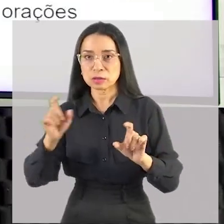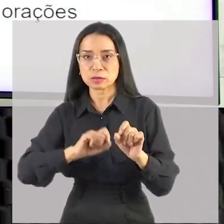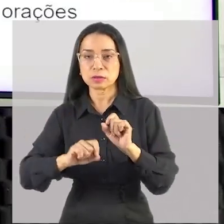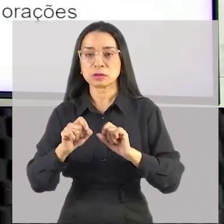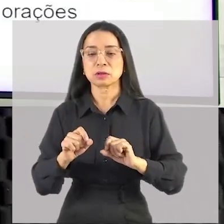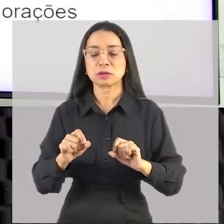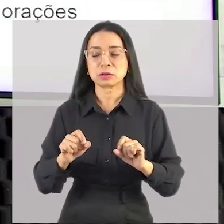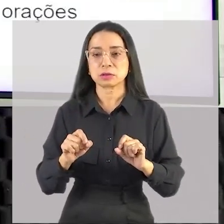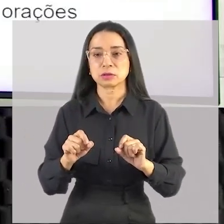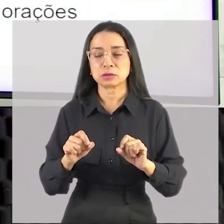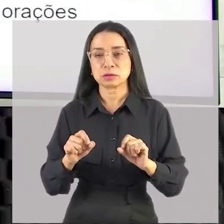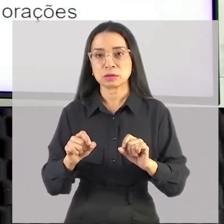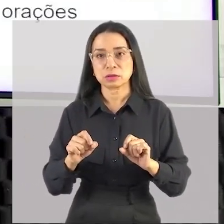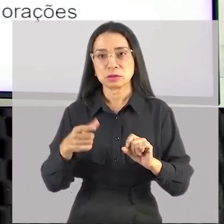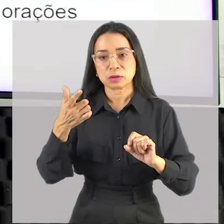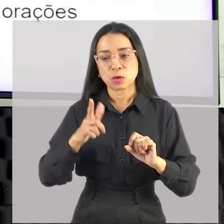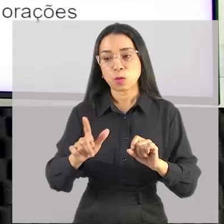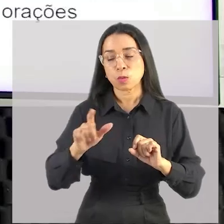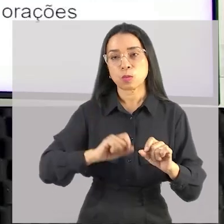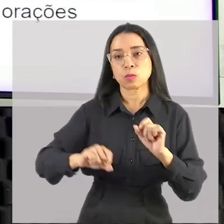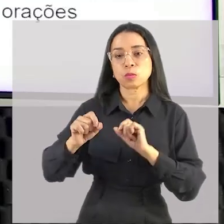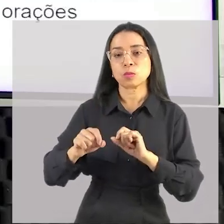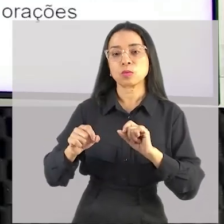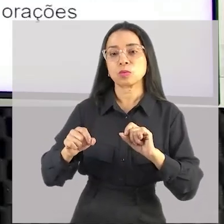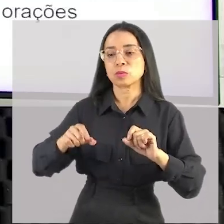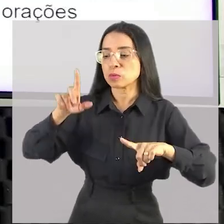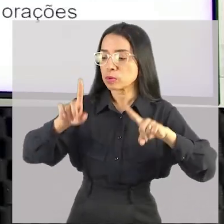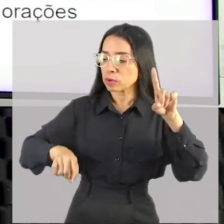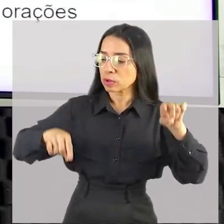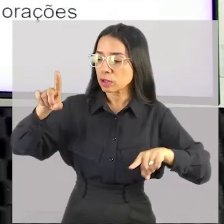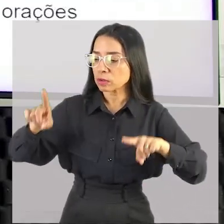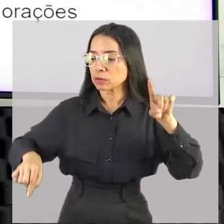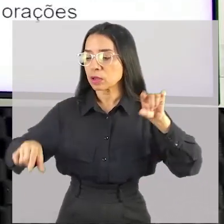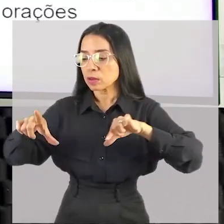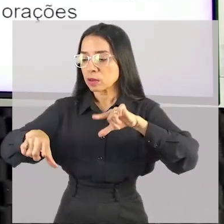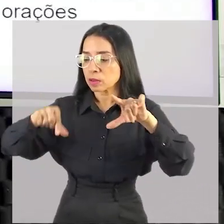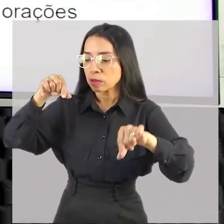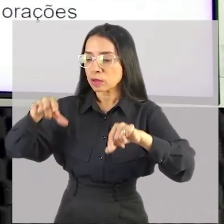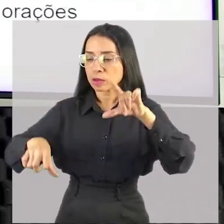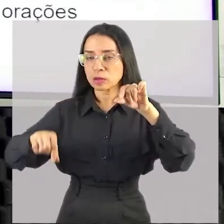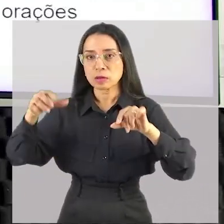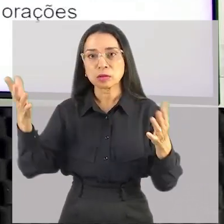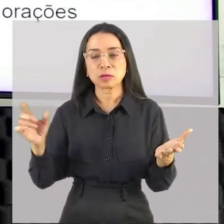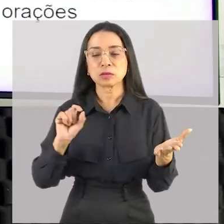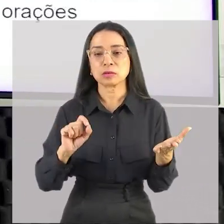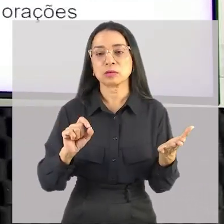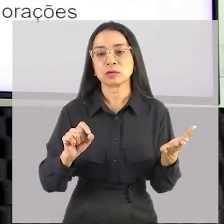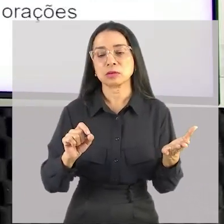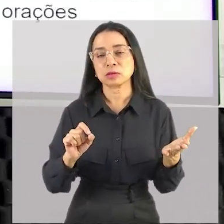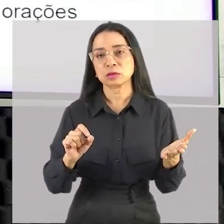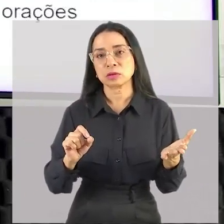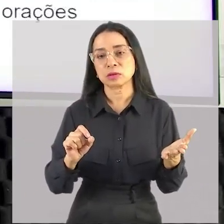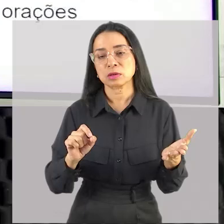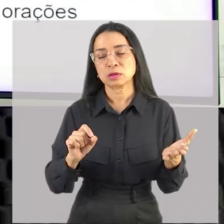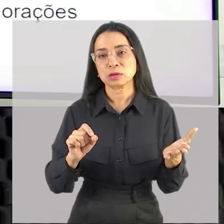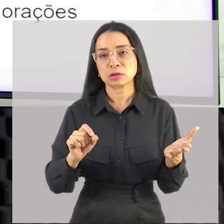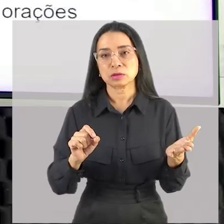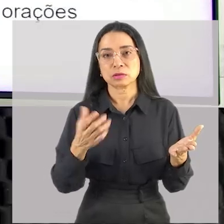das conjunções adversativas, de alternância, no caso das orações alternativas,